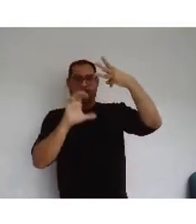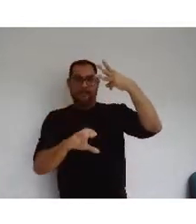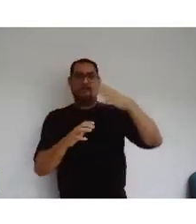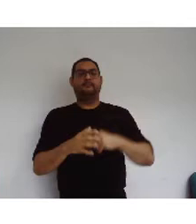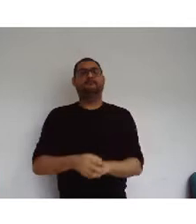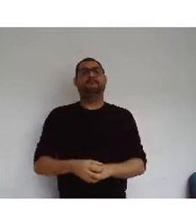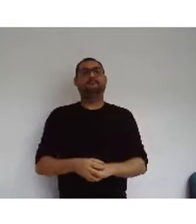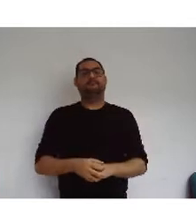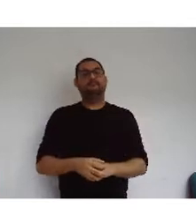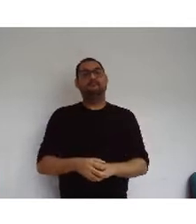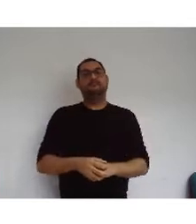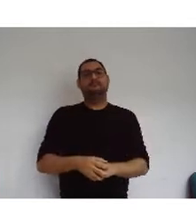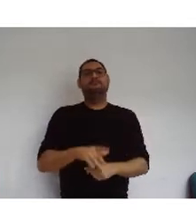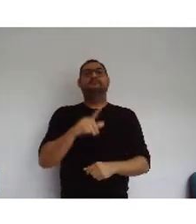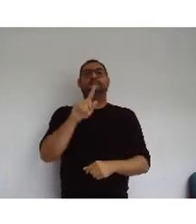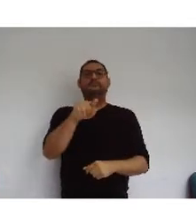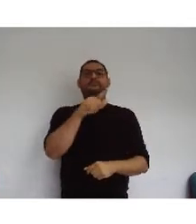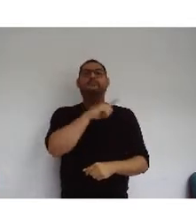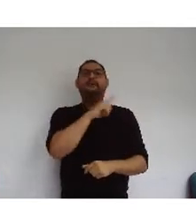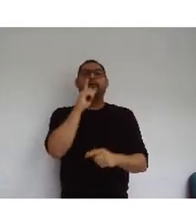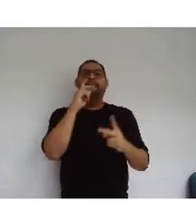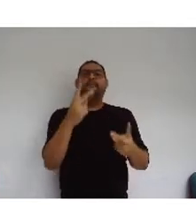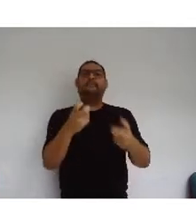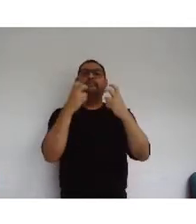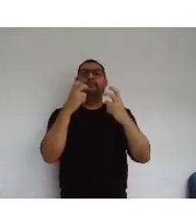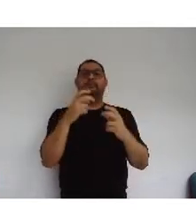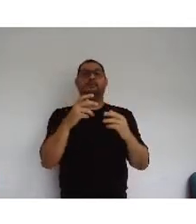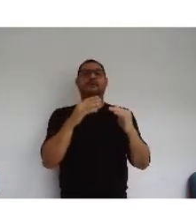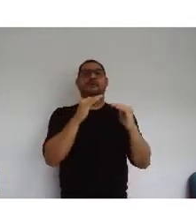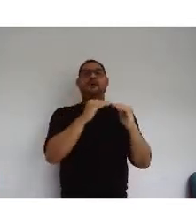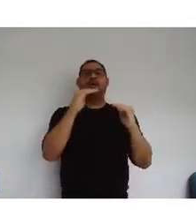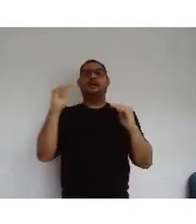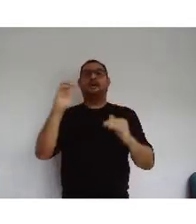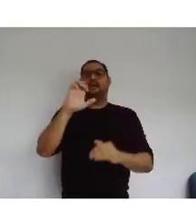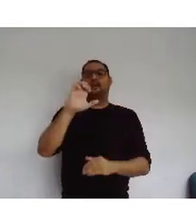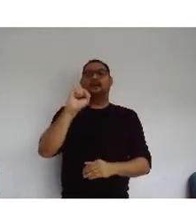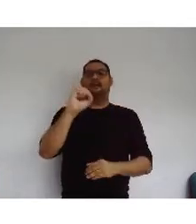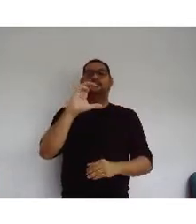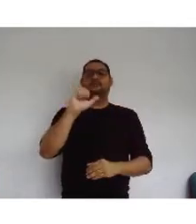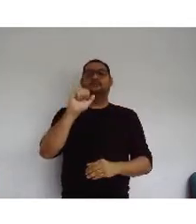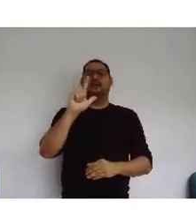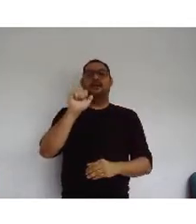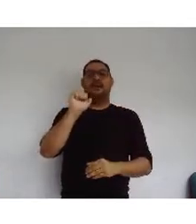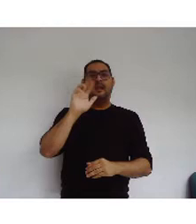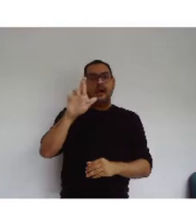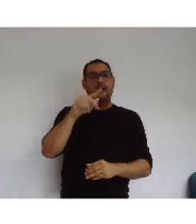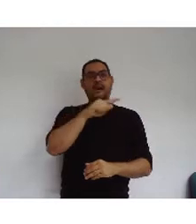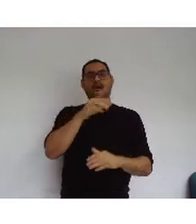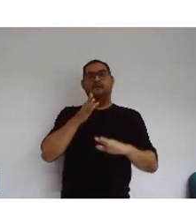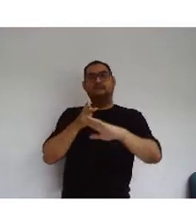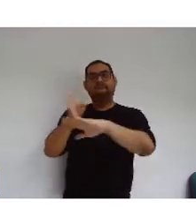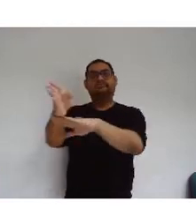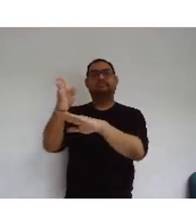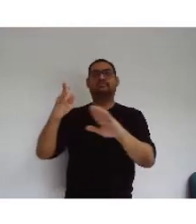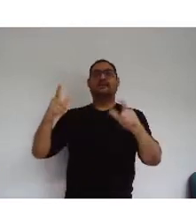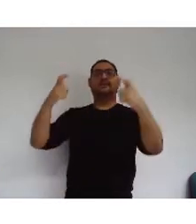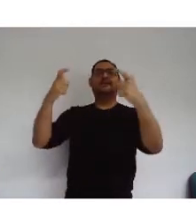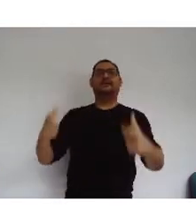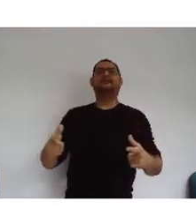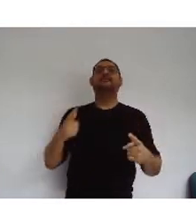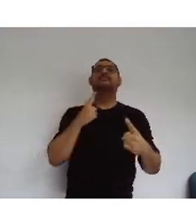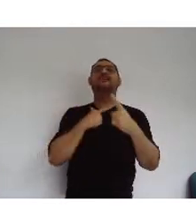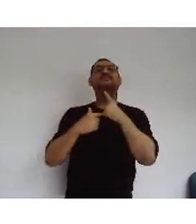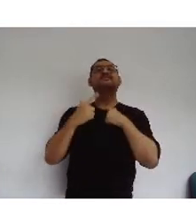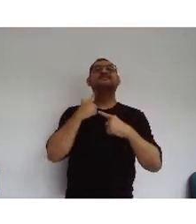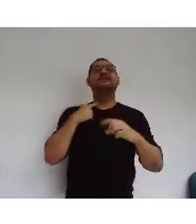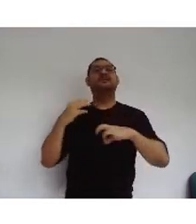performativizado por meio de projeções escalares que o classificam como espaço de realização de desejo.